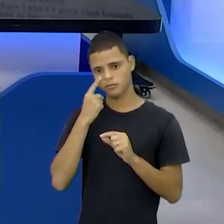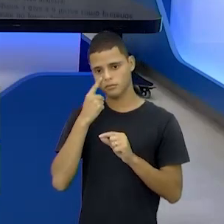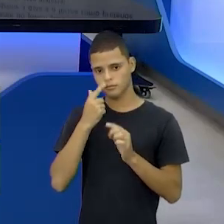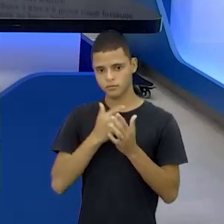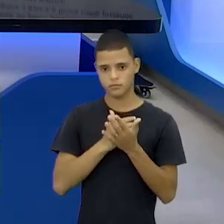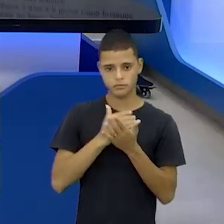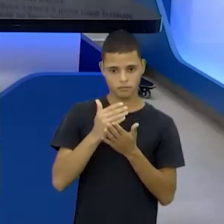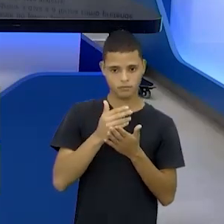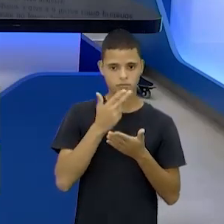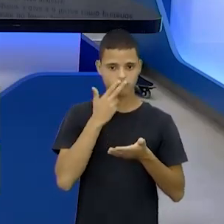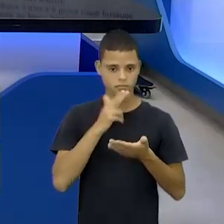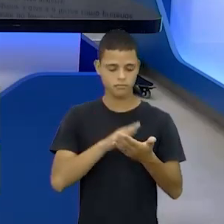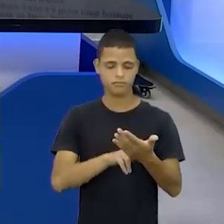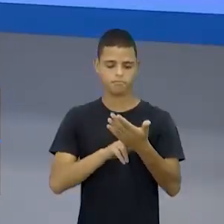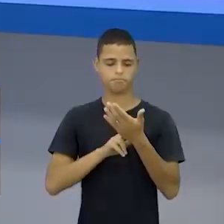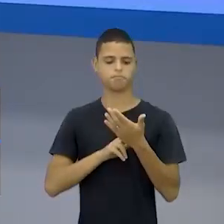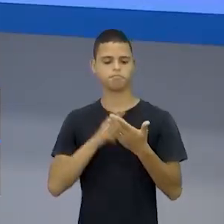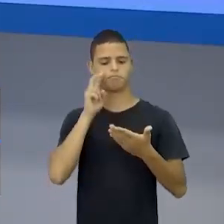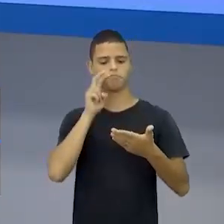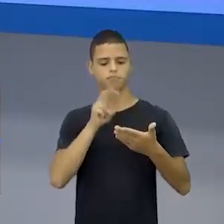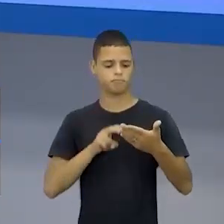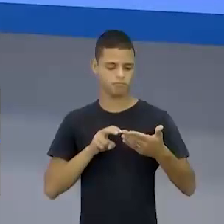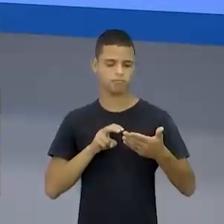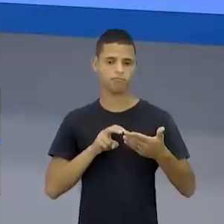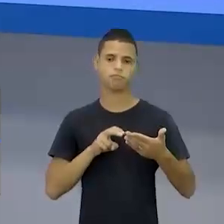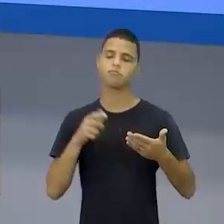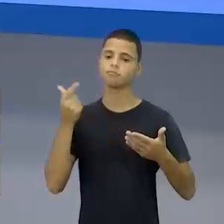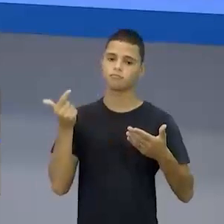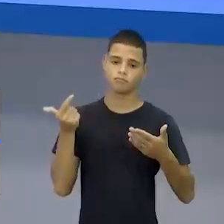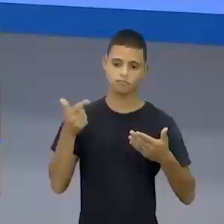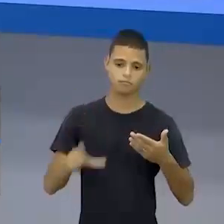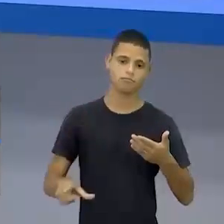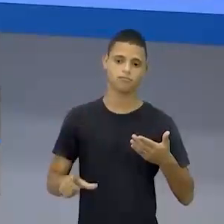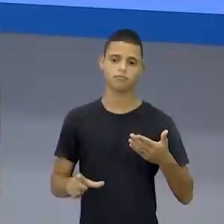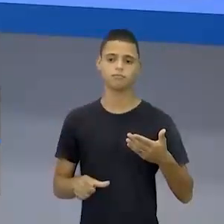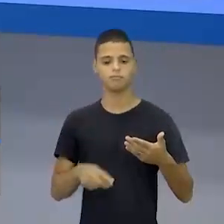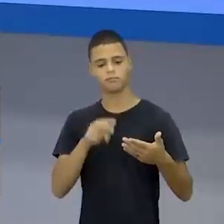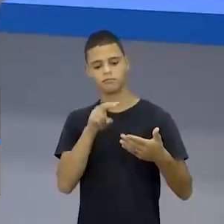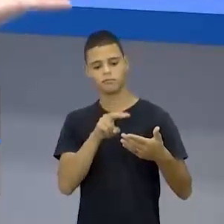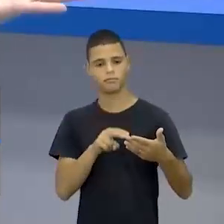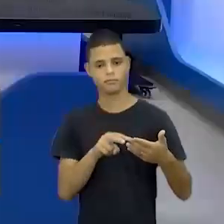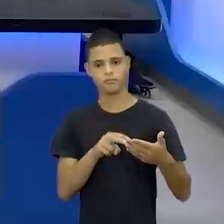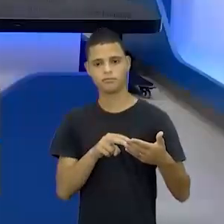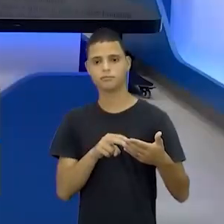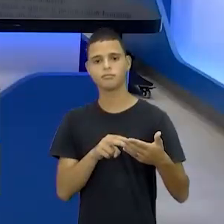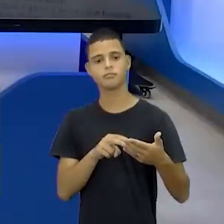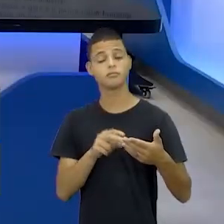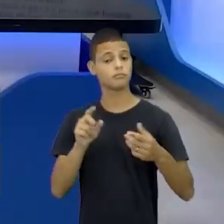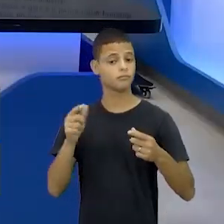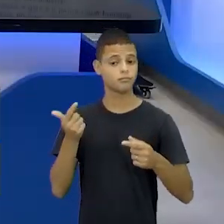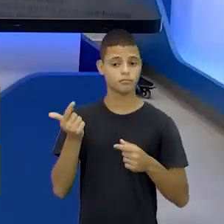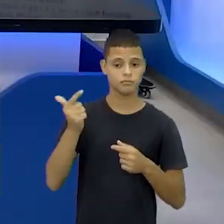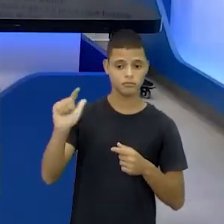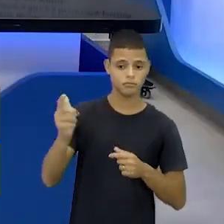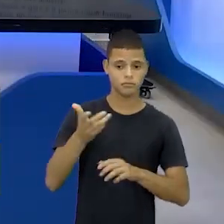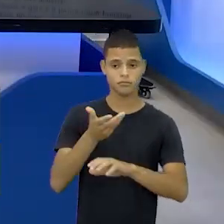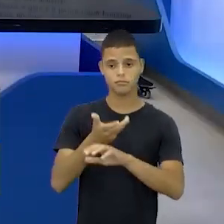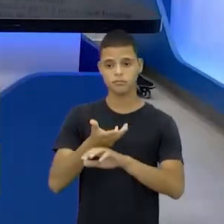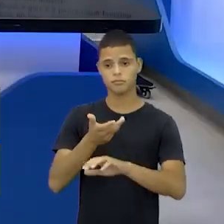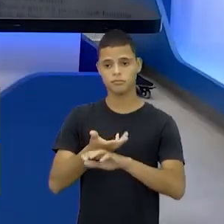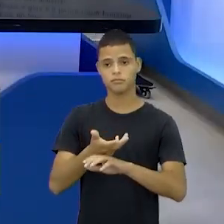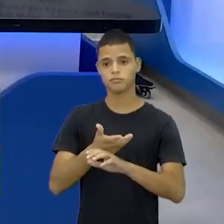escreveu, chegou aqui no final, leu a carta de novo e reescreveu ela e levou. Pegou para ir para o outro componente. Pegou para ir